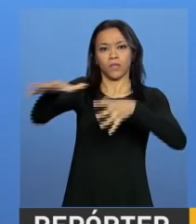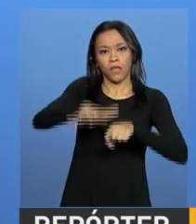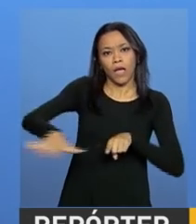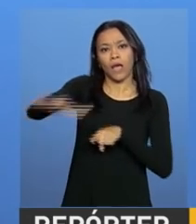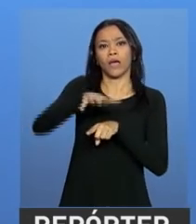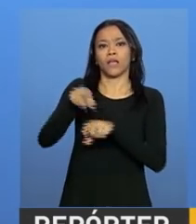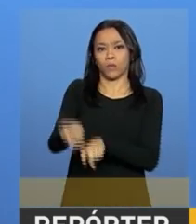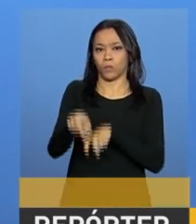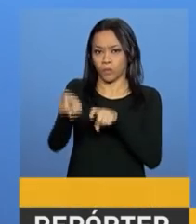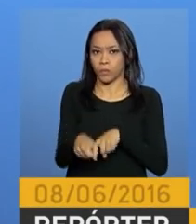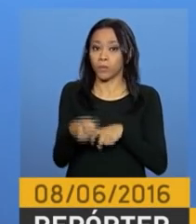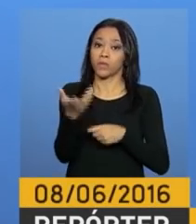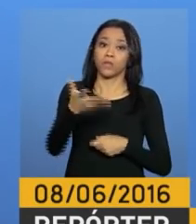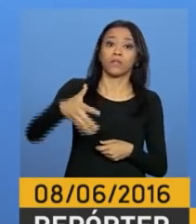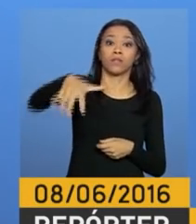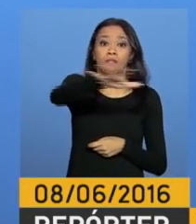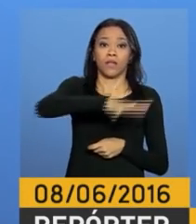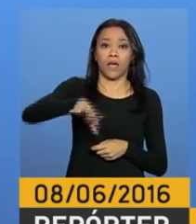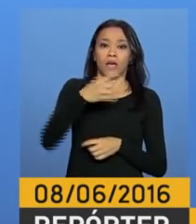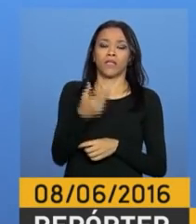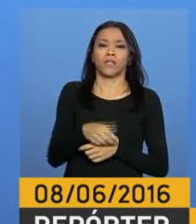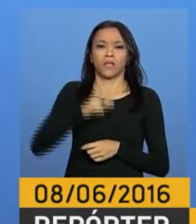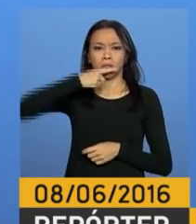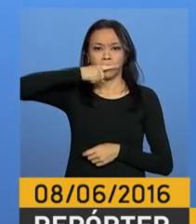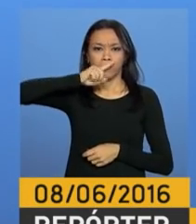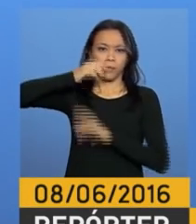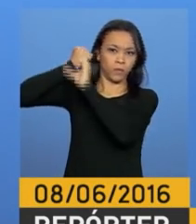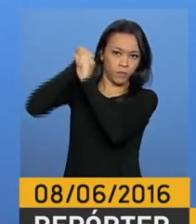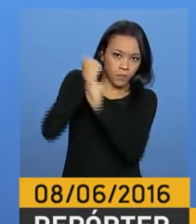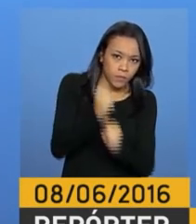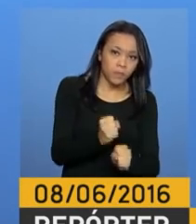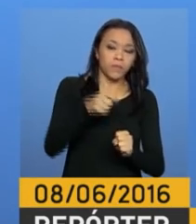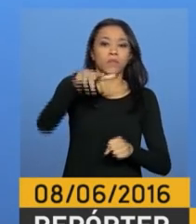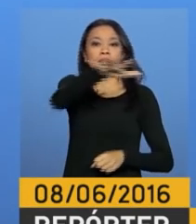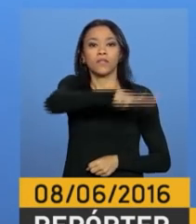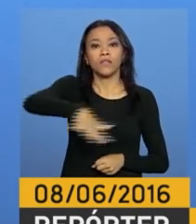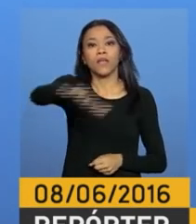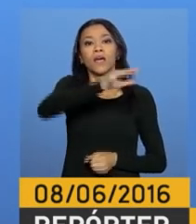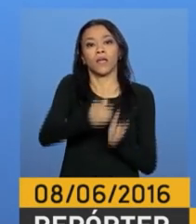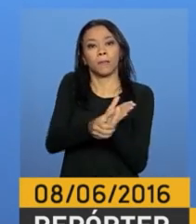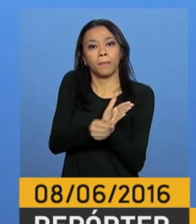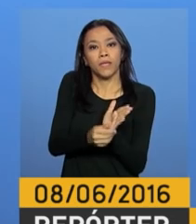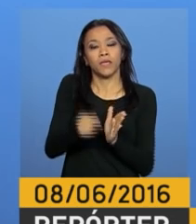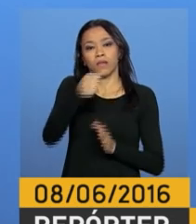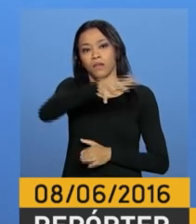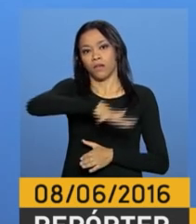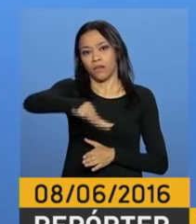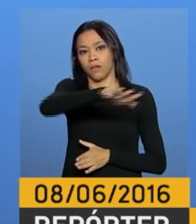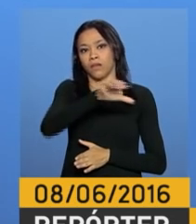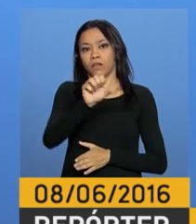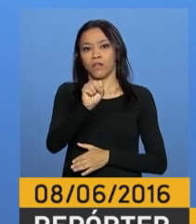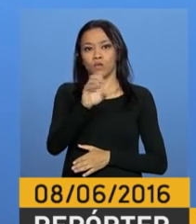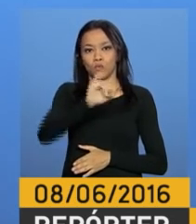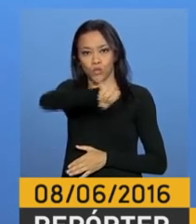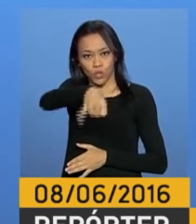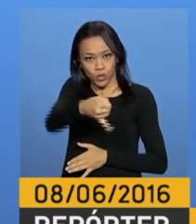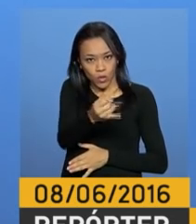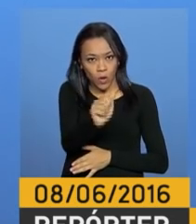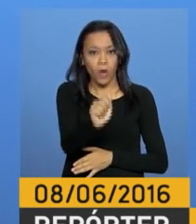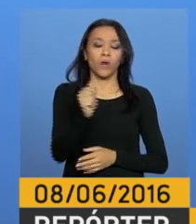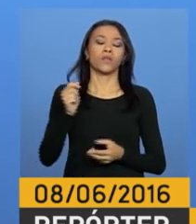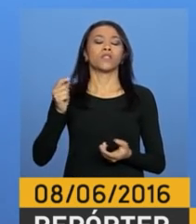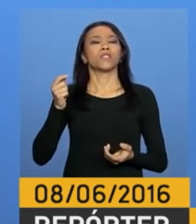representantes aqui da cana de açúcar da soja do milho do arroz florestas